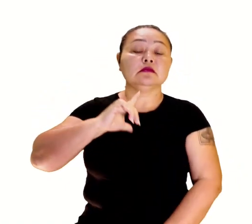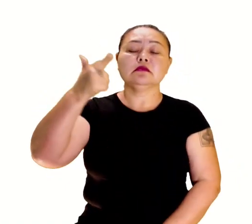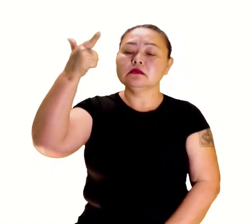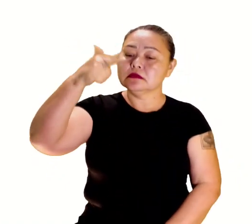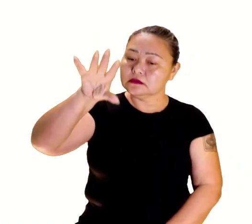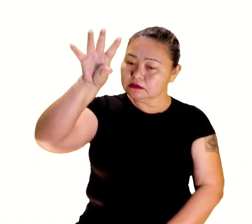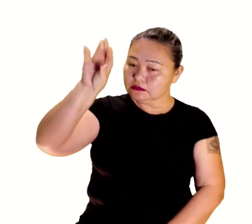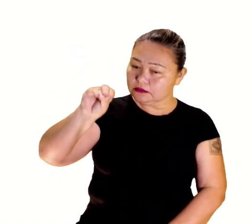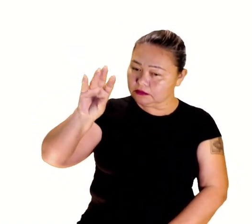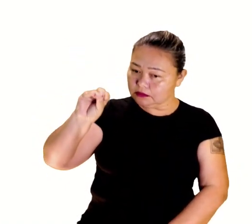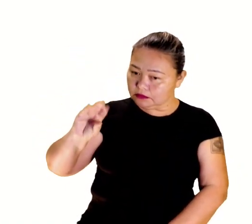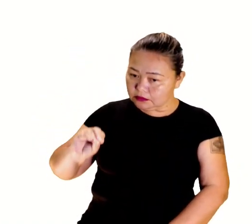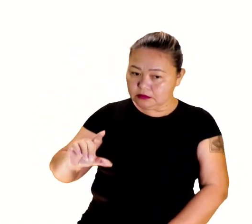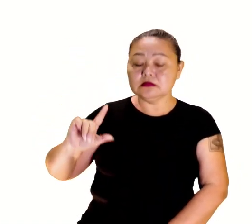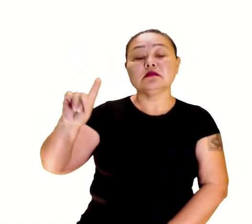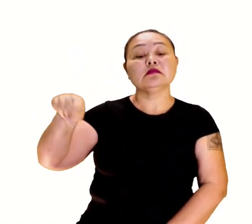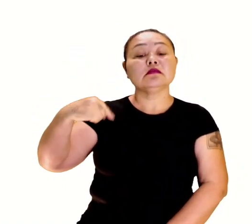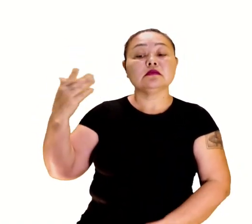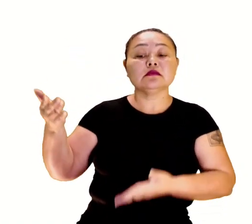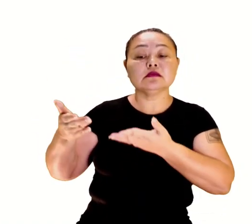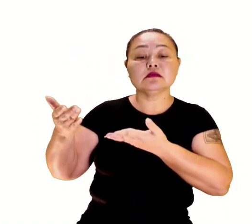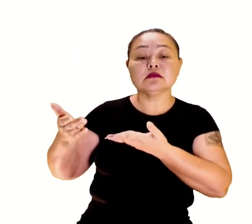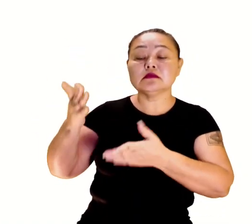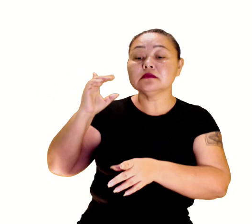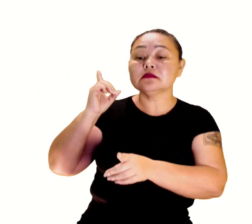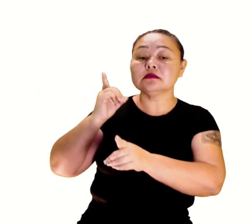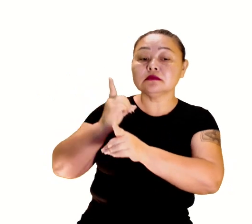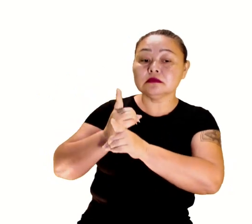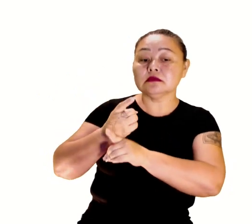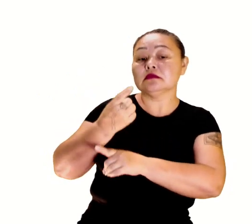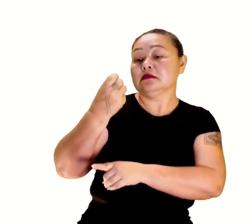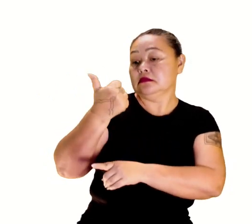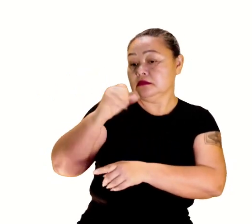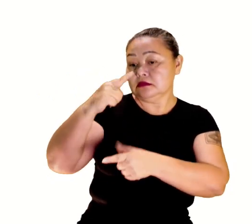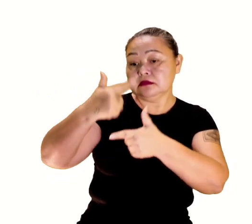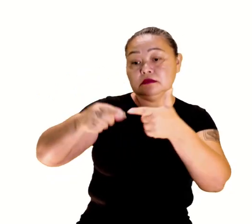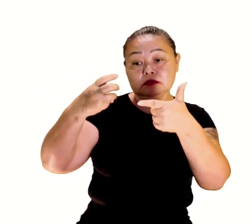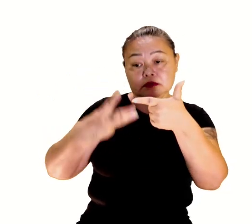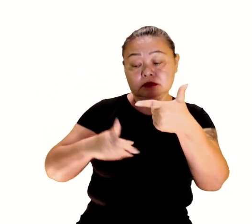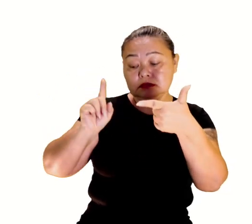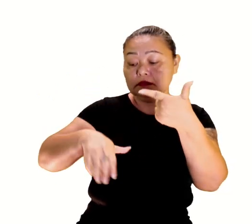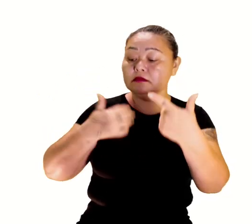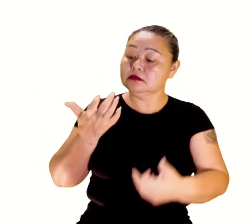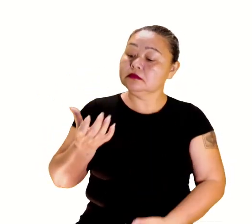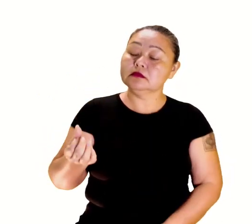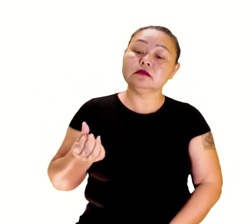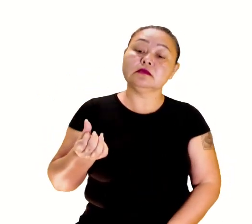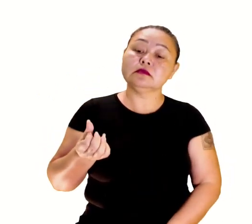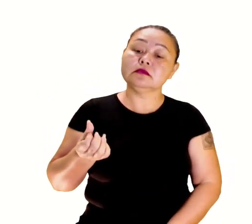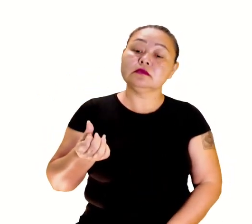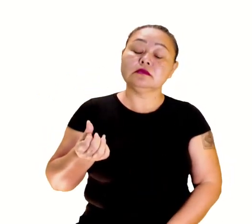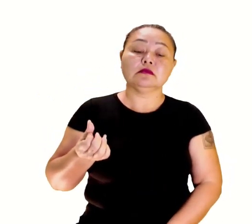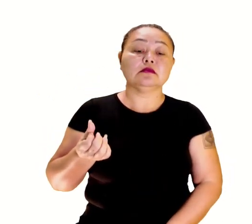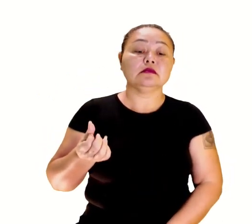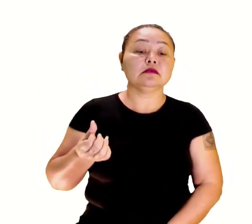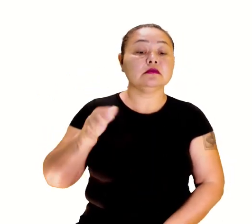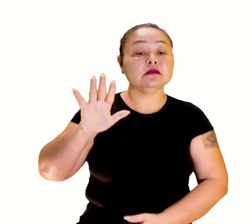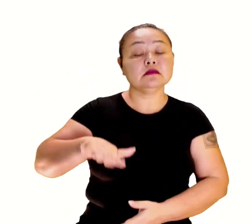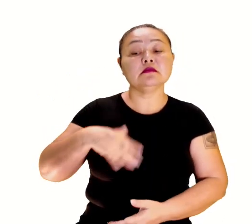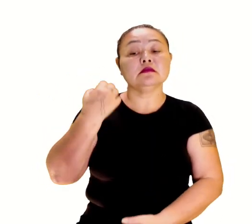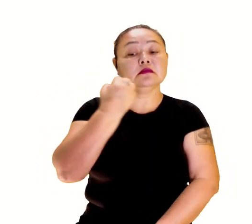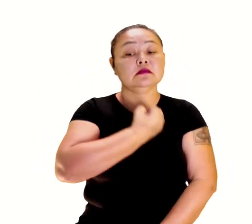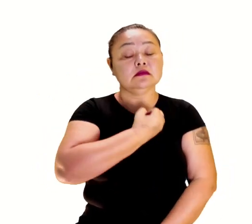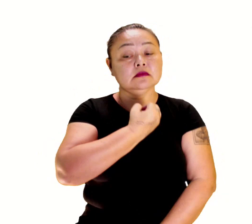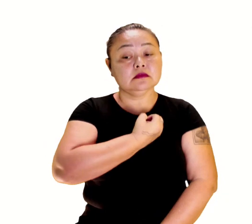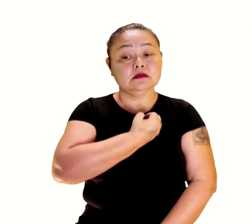os passos que a gente viu anteriormente e agora a gente descobriu que 18 dividido por 3 é 6. Ou seja, o número